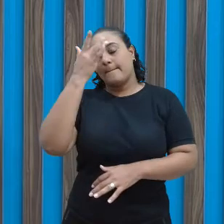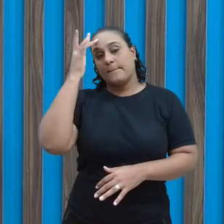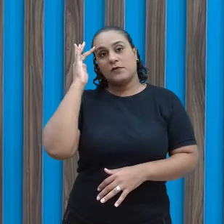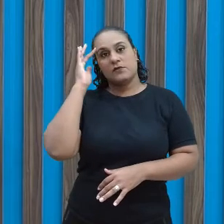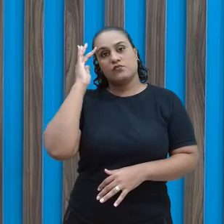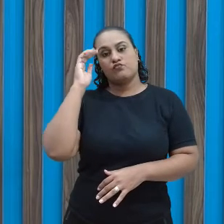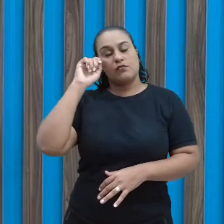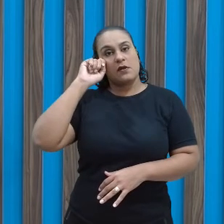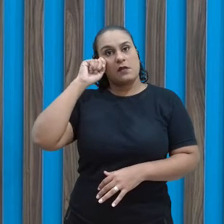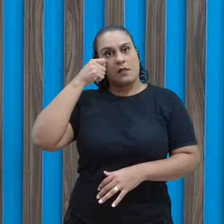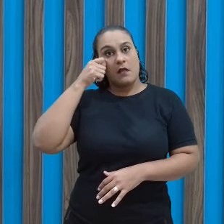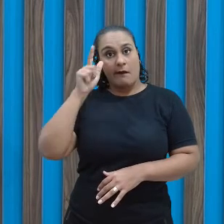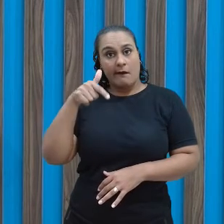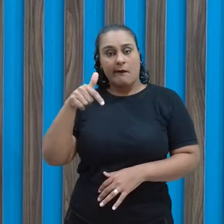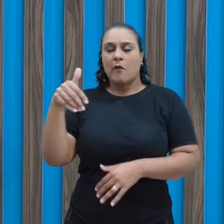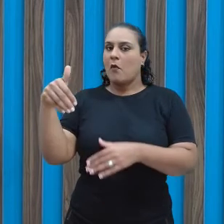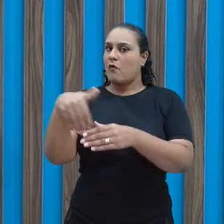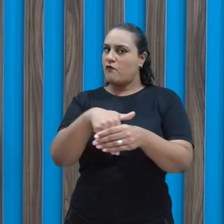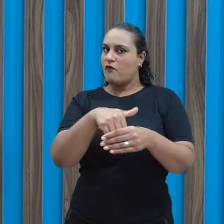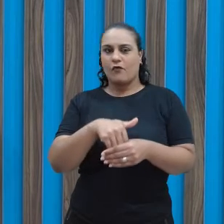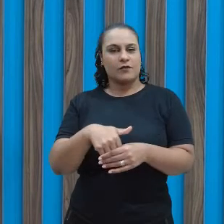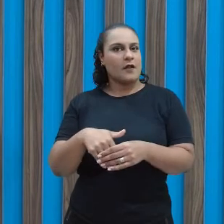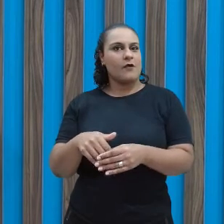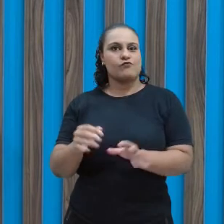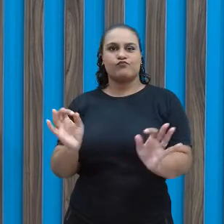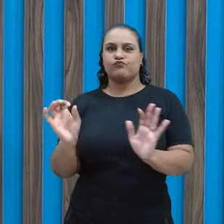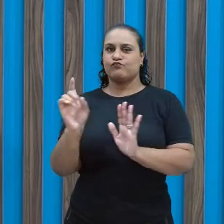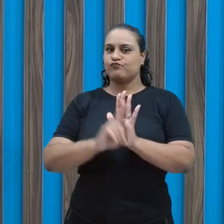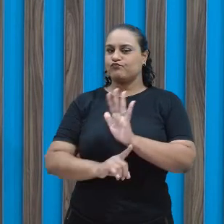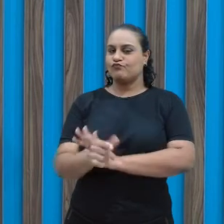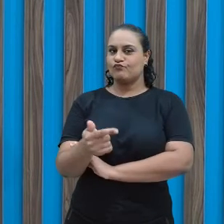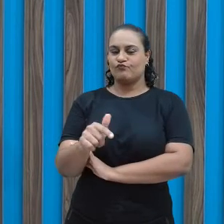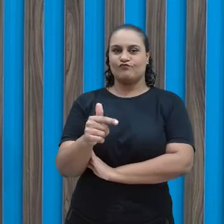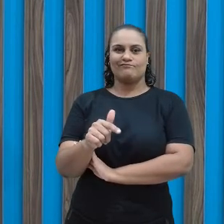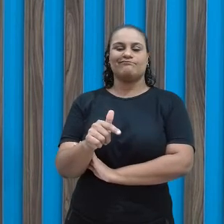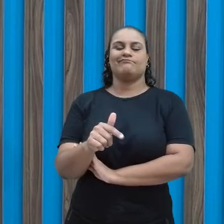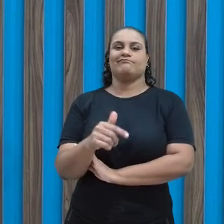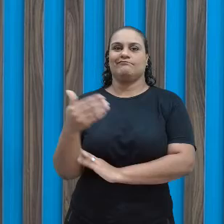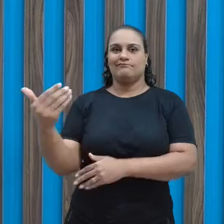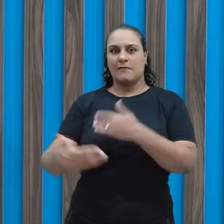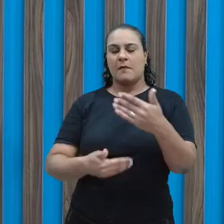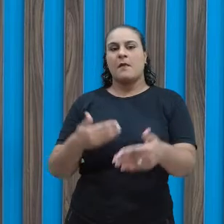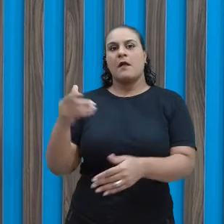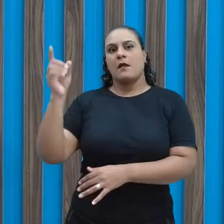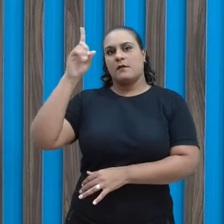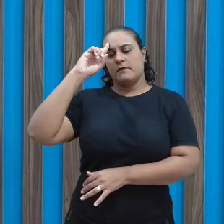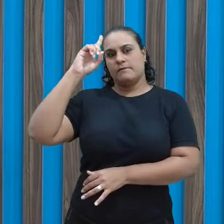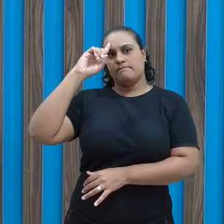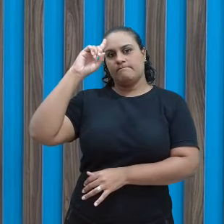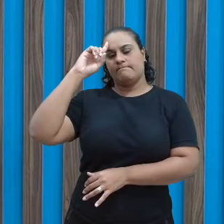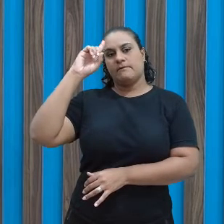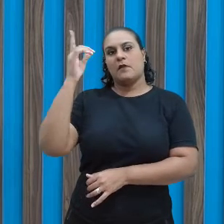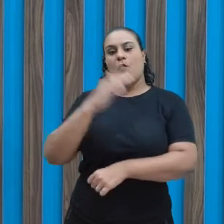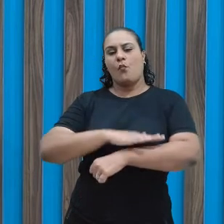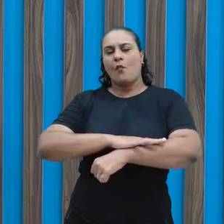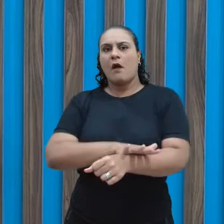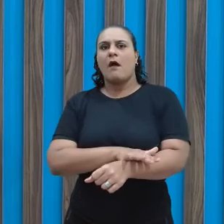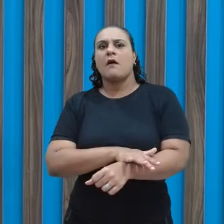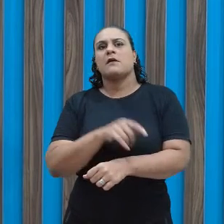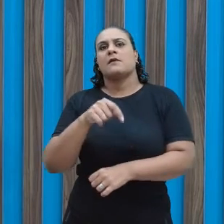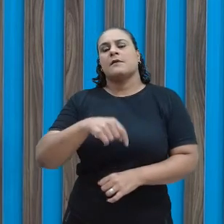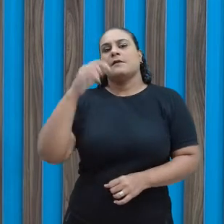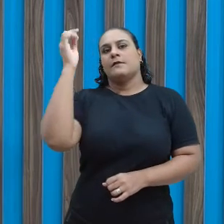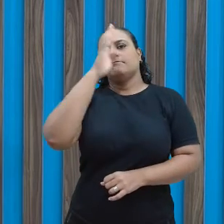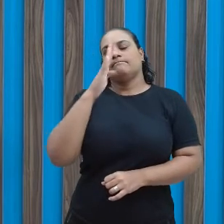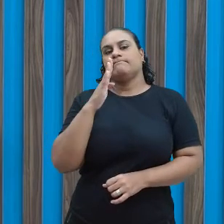exemplo. Então, faz muito parte do dia a dia desse racismo no Brasil, por também ter sido o